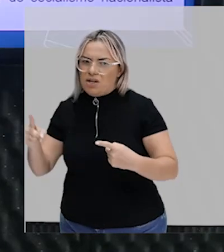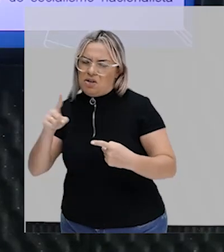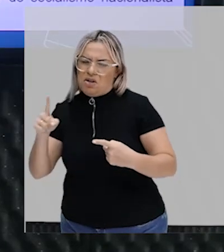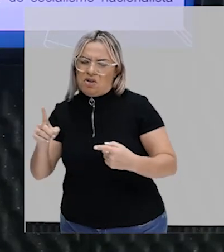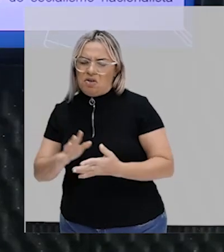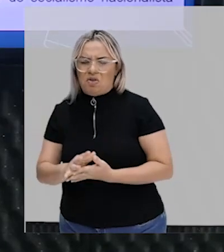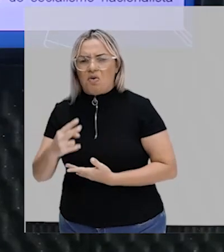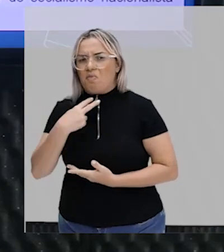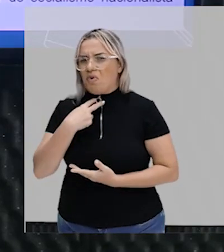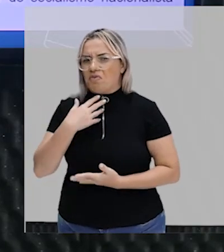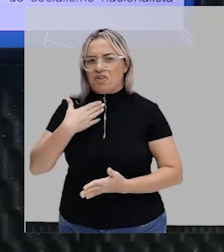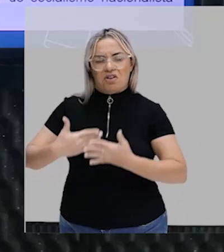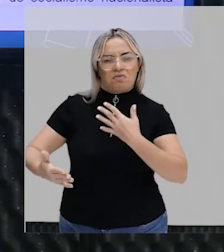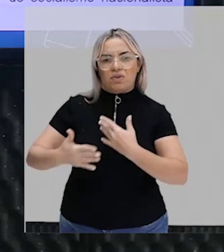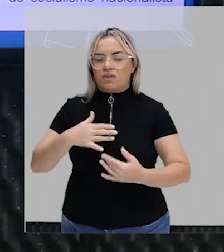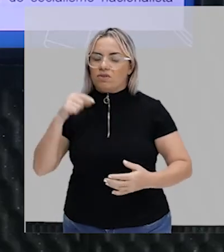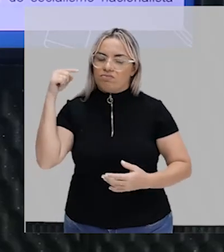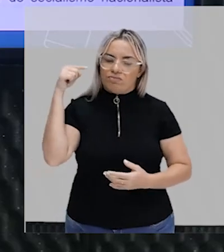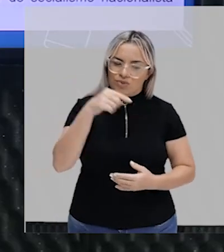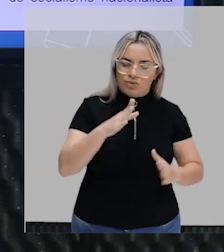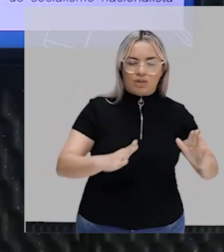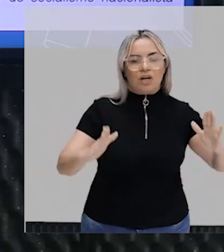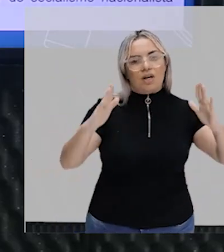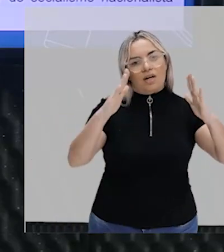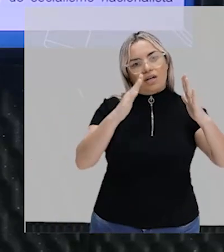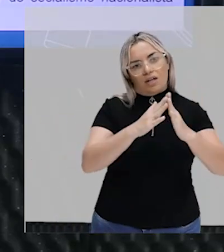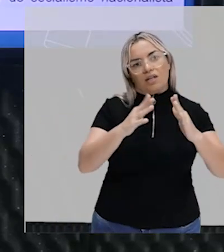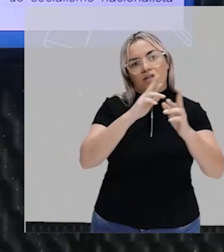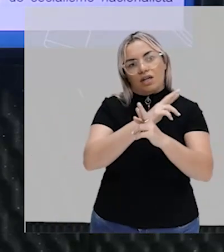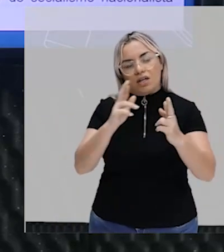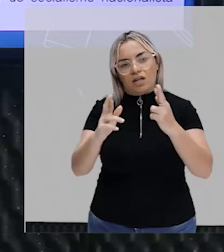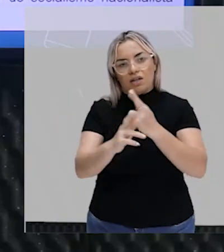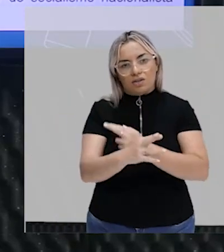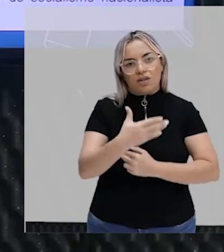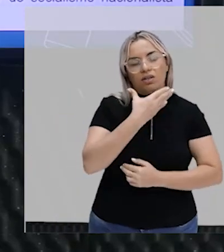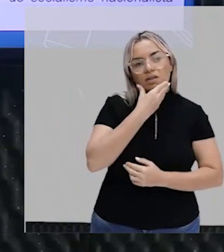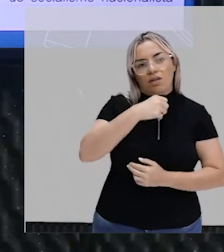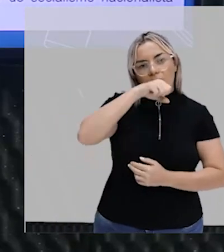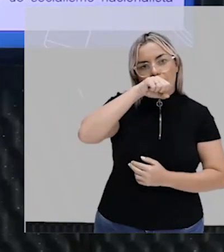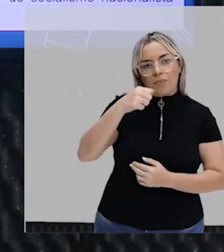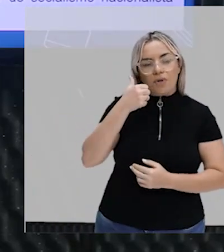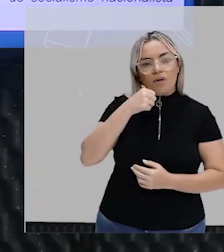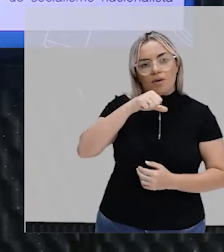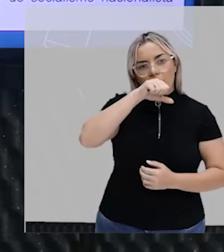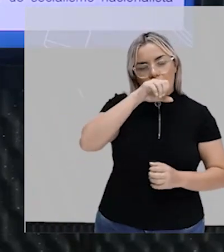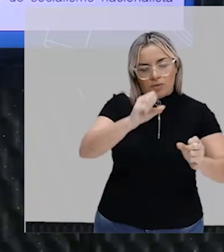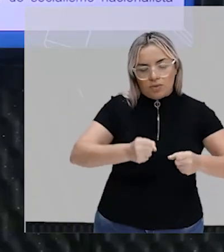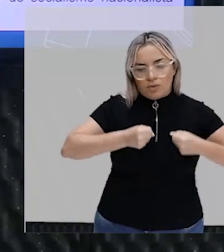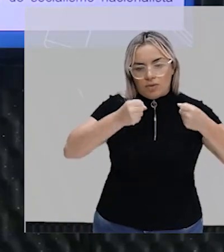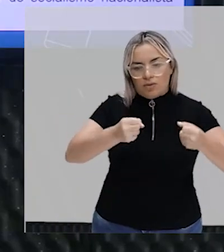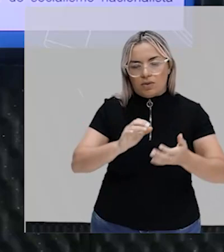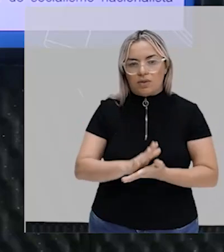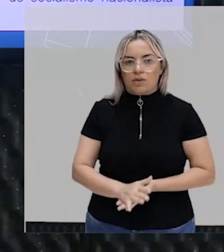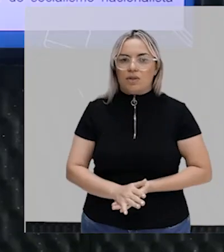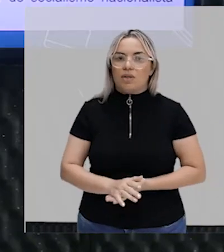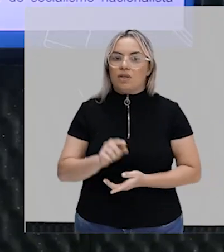na questão da Espanha, galera. Belezinha? Muito fácil, né? Então, bora evoluir, galera, tá? Vamos só ler as